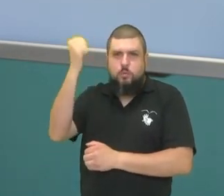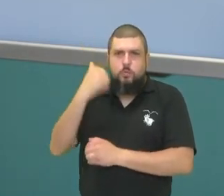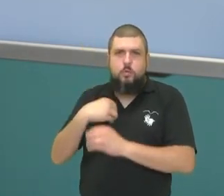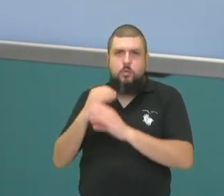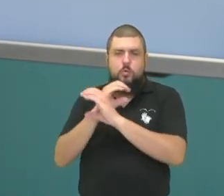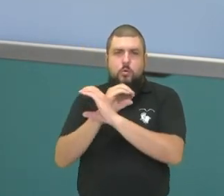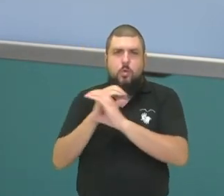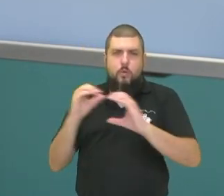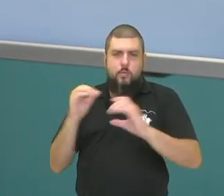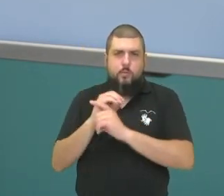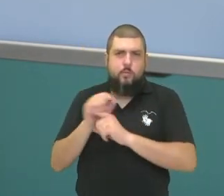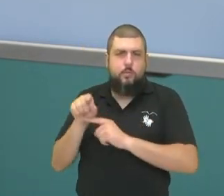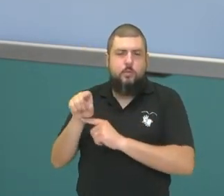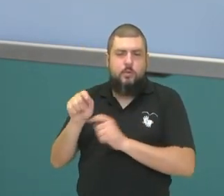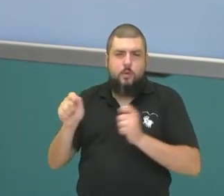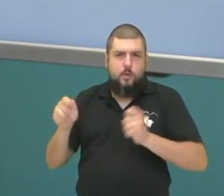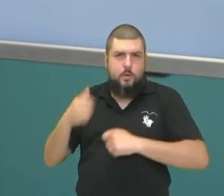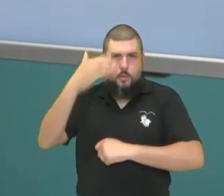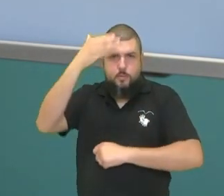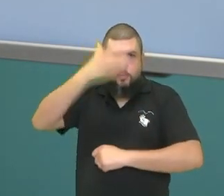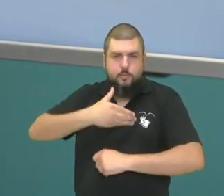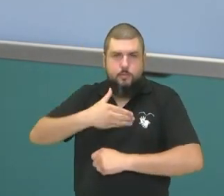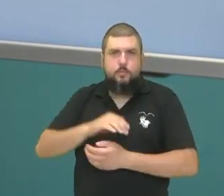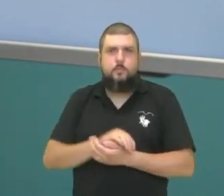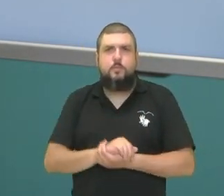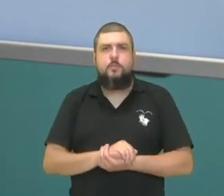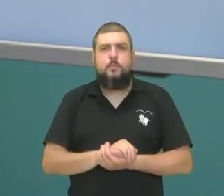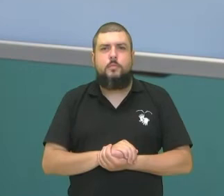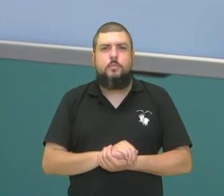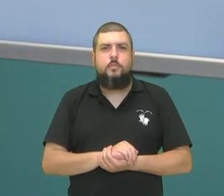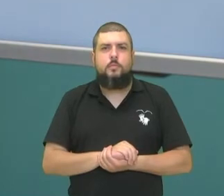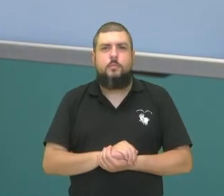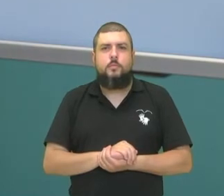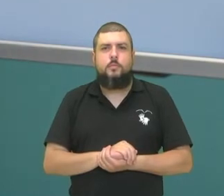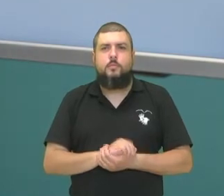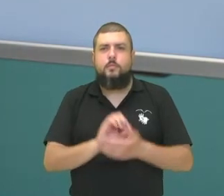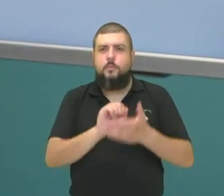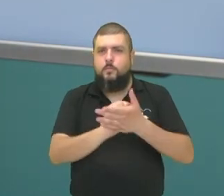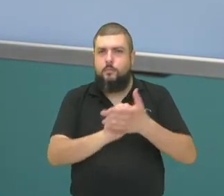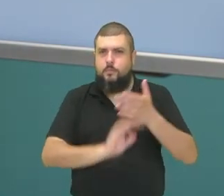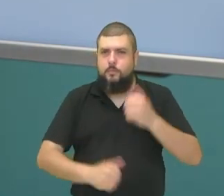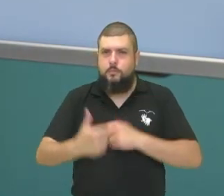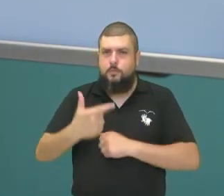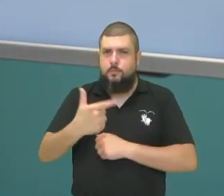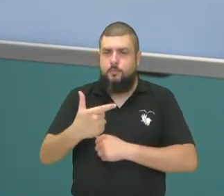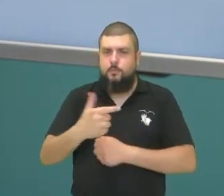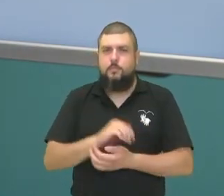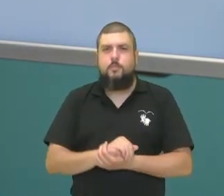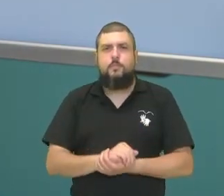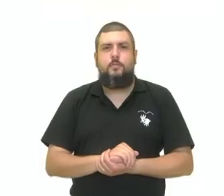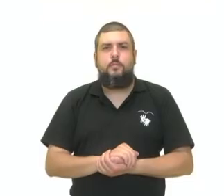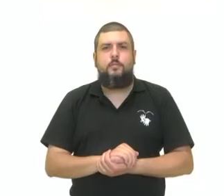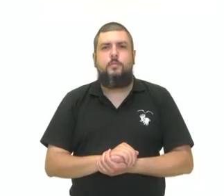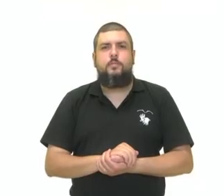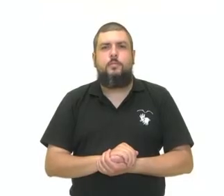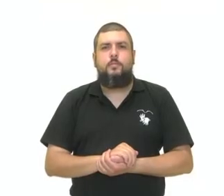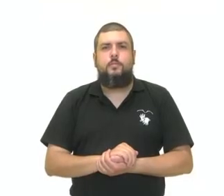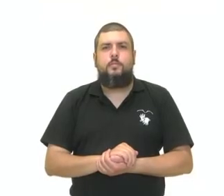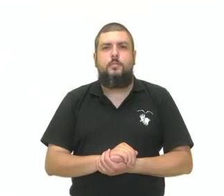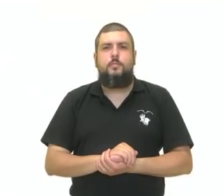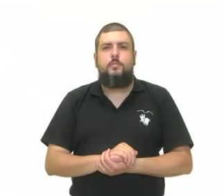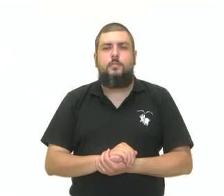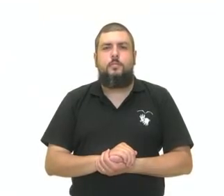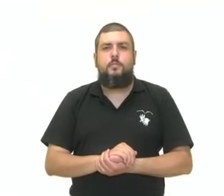essa informação comprovada. Vejamos agora o exercício de número 2. Em quais fontes